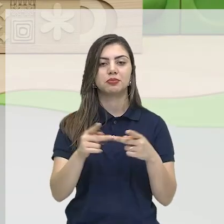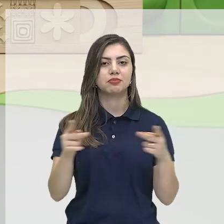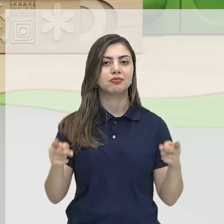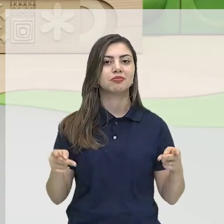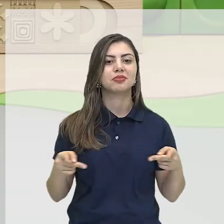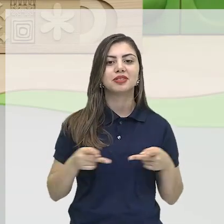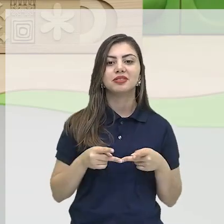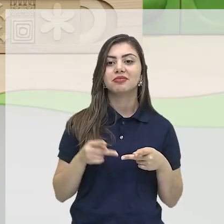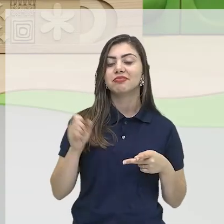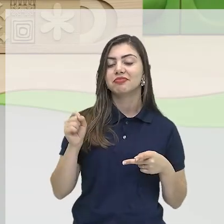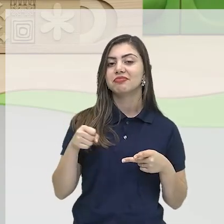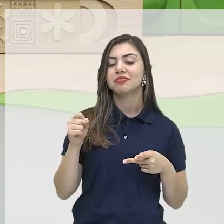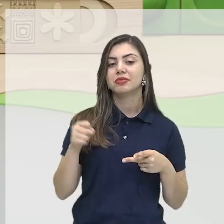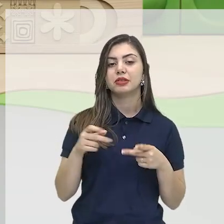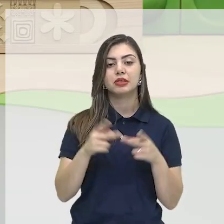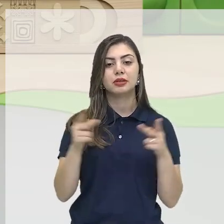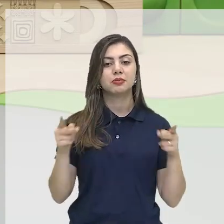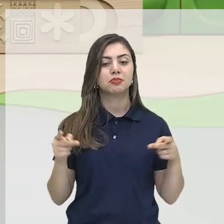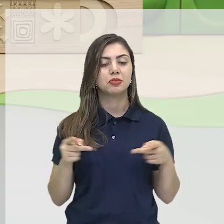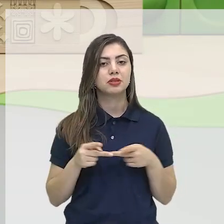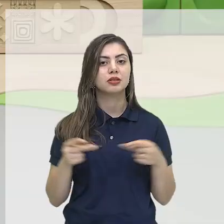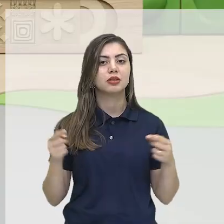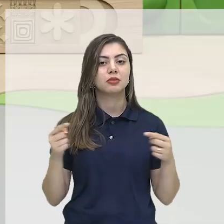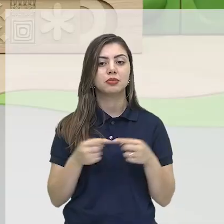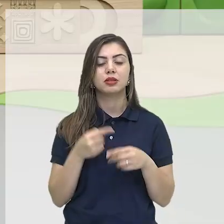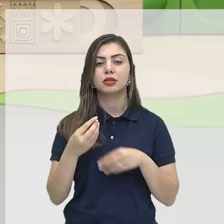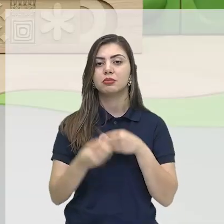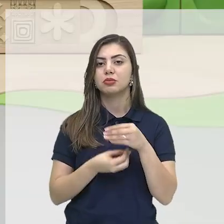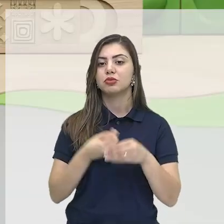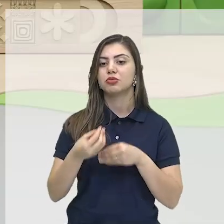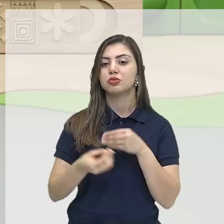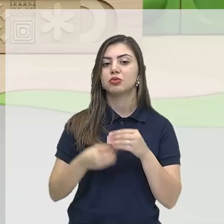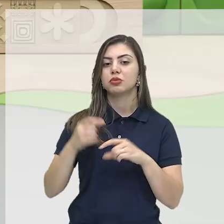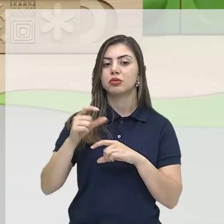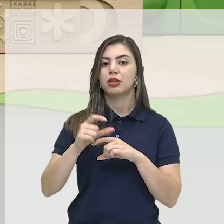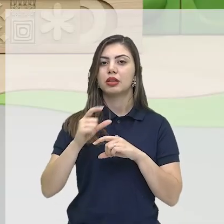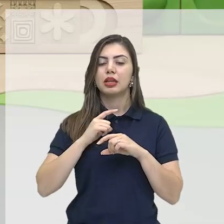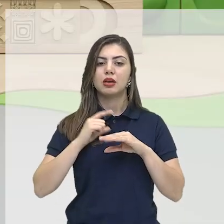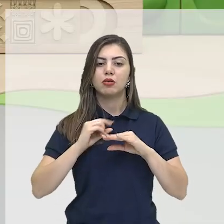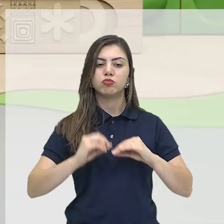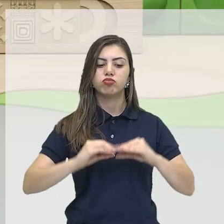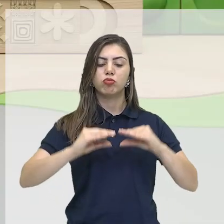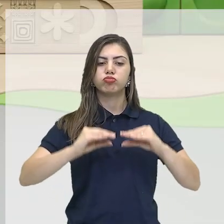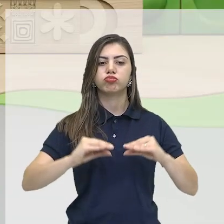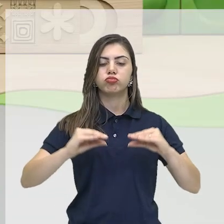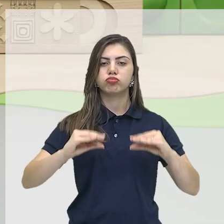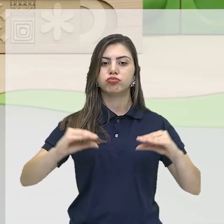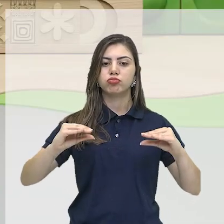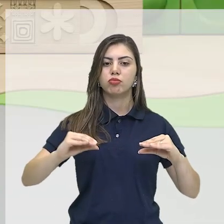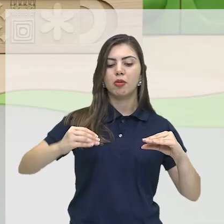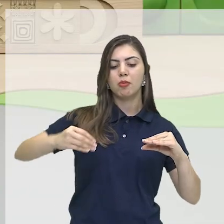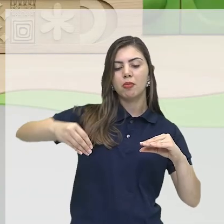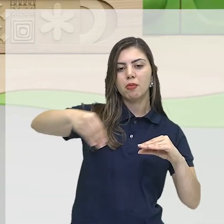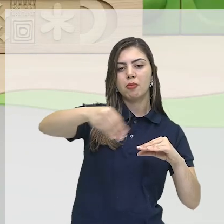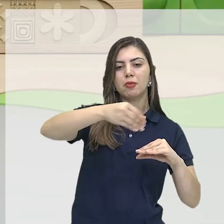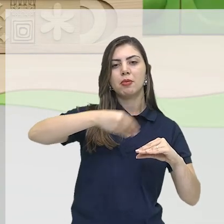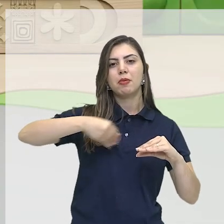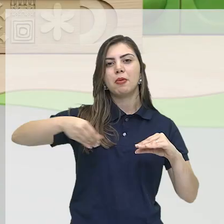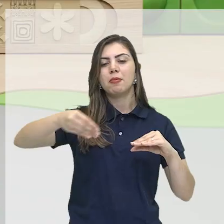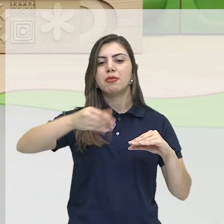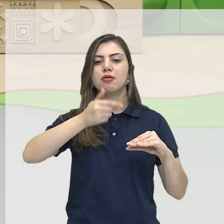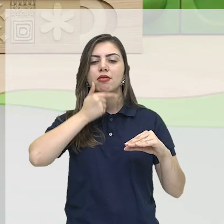mistura heterogênea com massa, molho, queijo, cobertura e outros ingredientes que podem